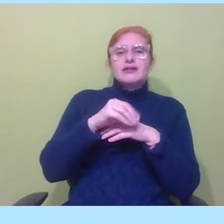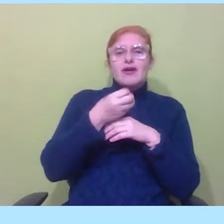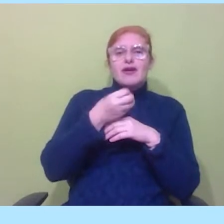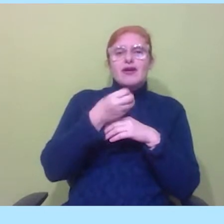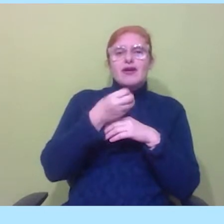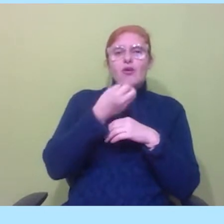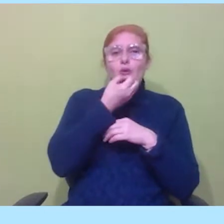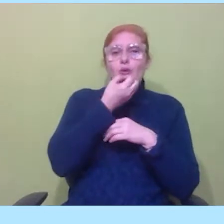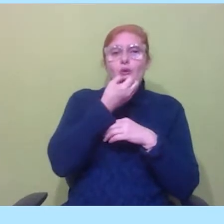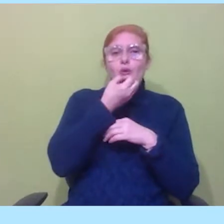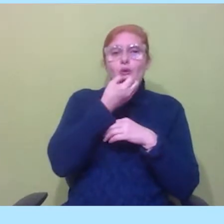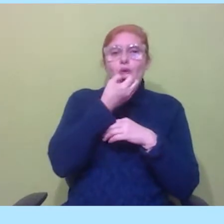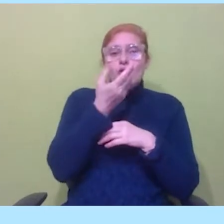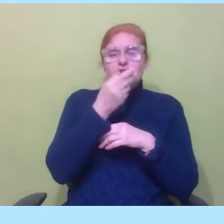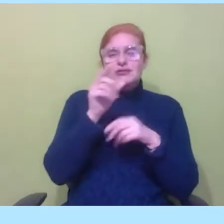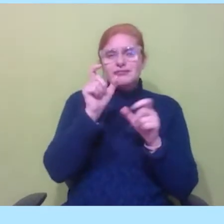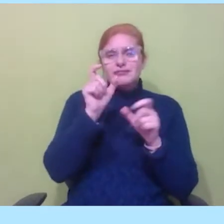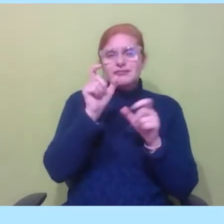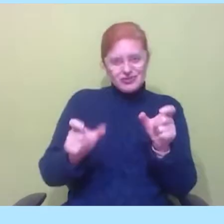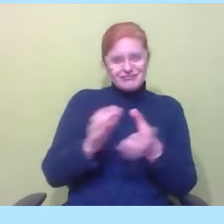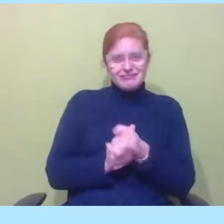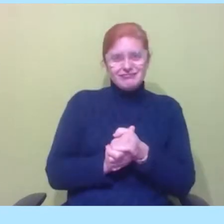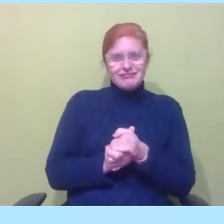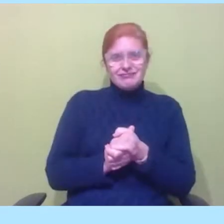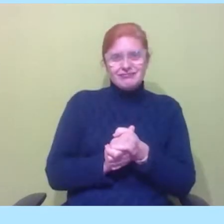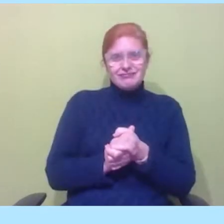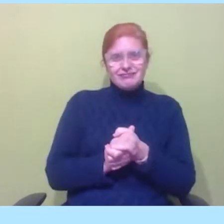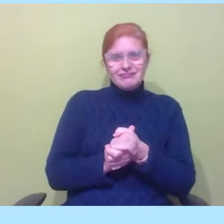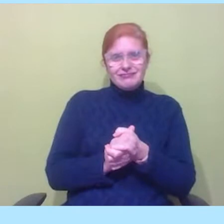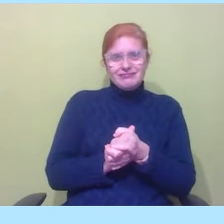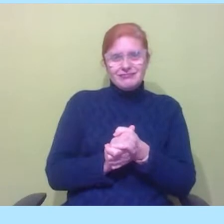Acho que Tica falou praticamente tudo, se não tudo.